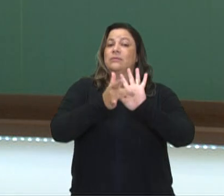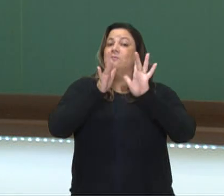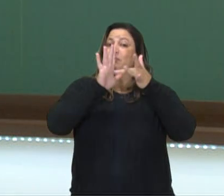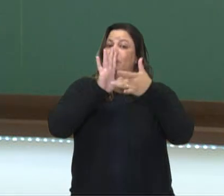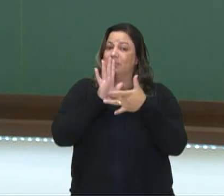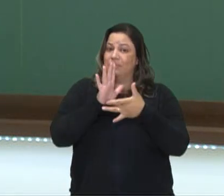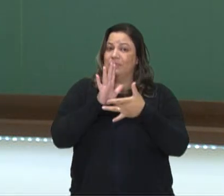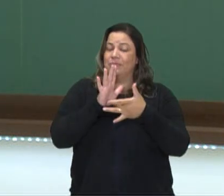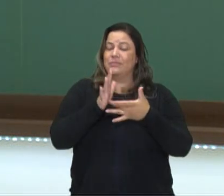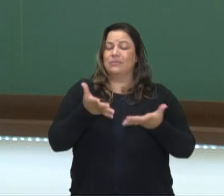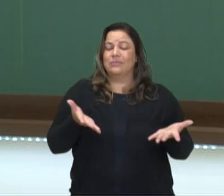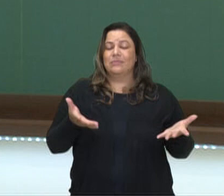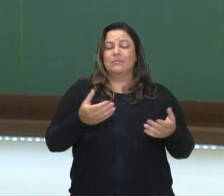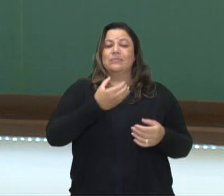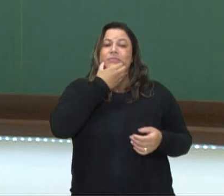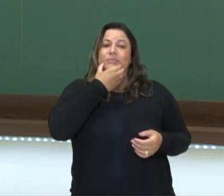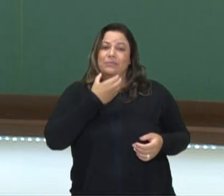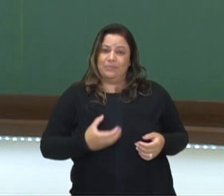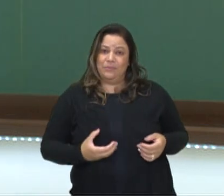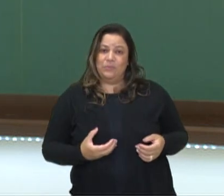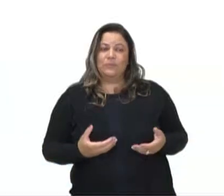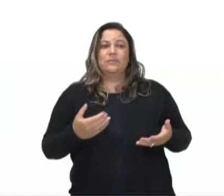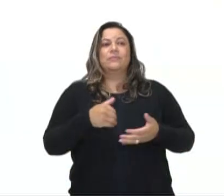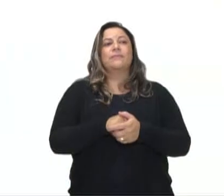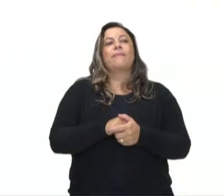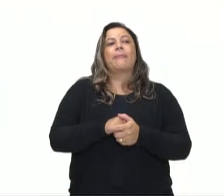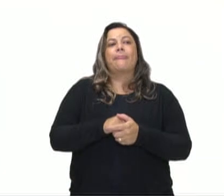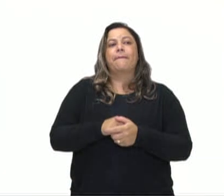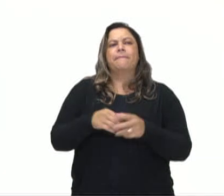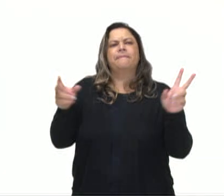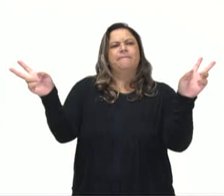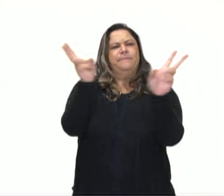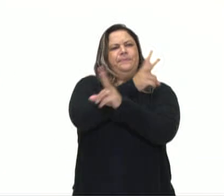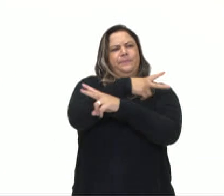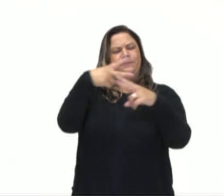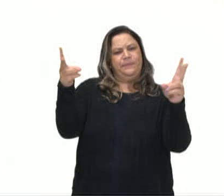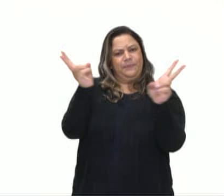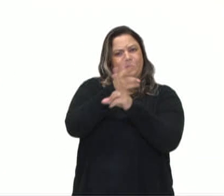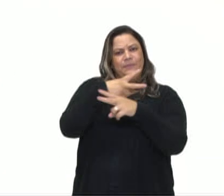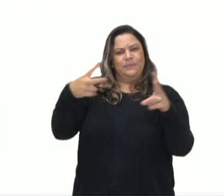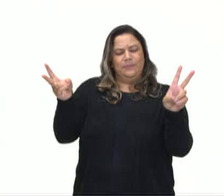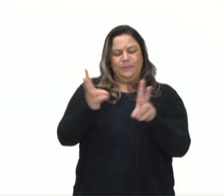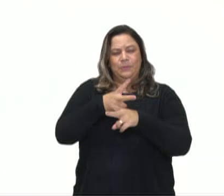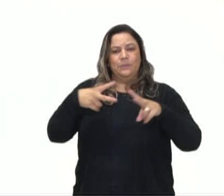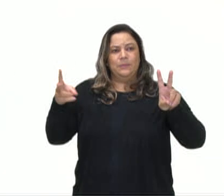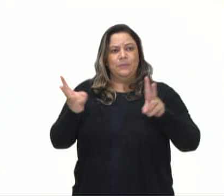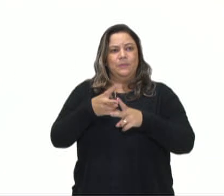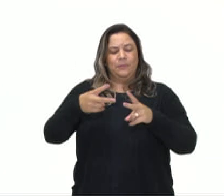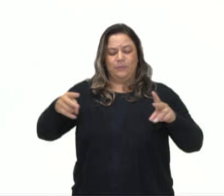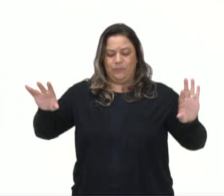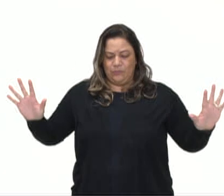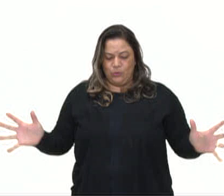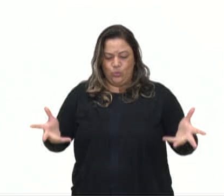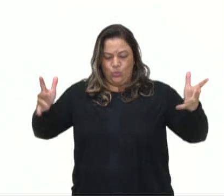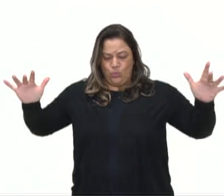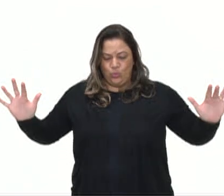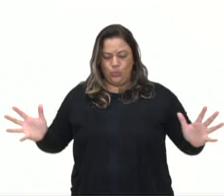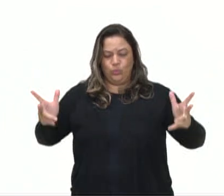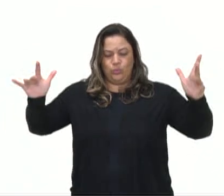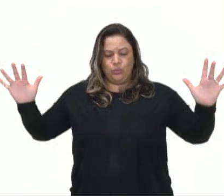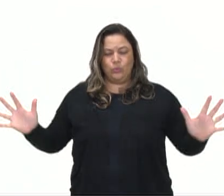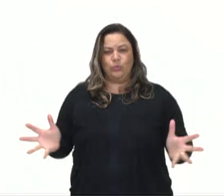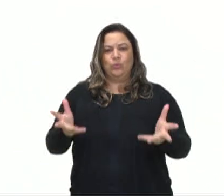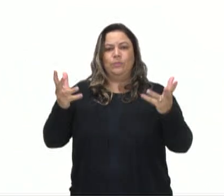com o Natal. E este El Niño, olha aqui, ó, os ventos alísios empurram e empilham a água quente superficial para